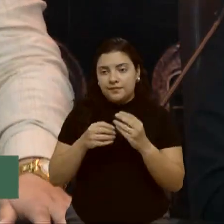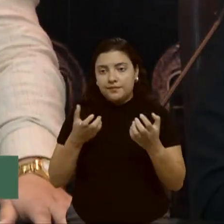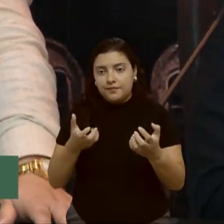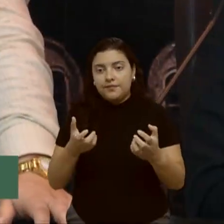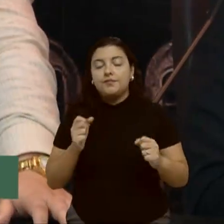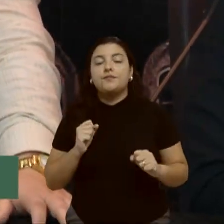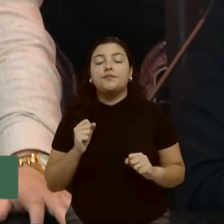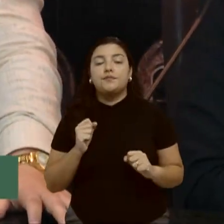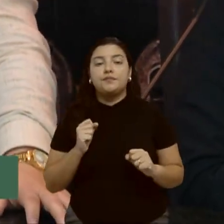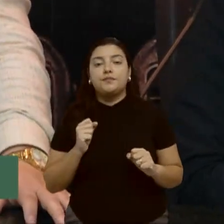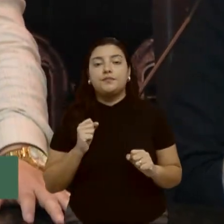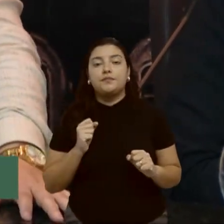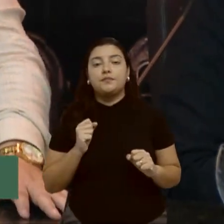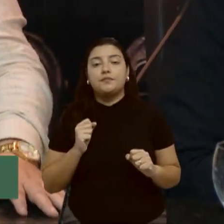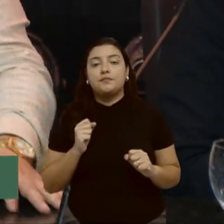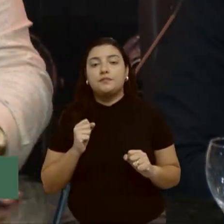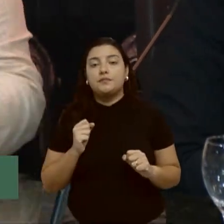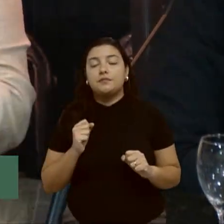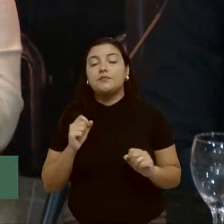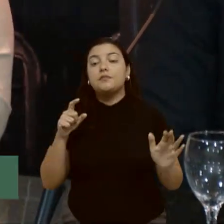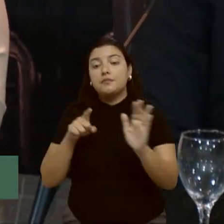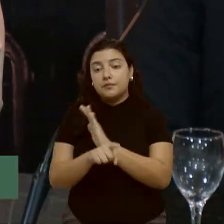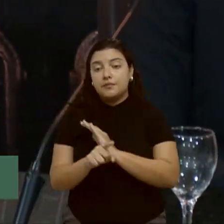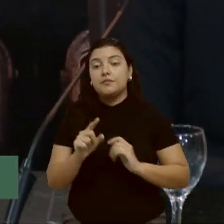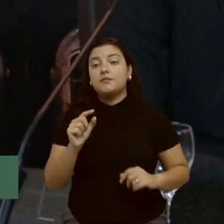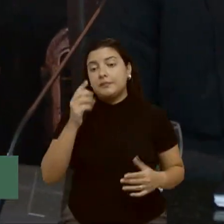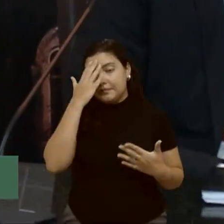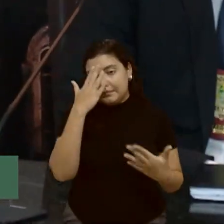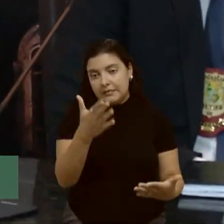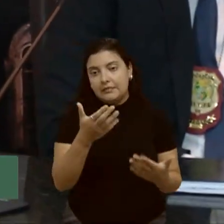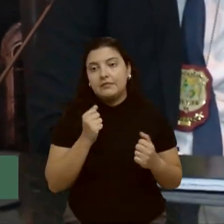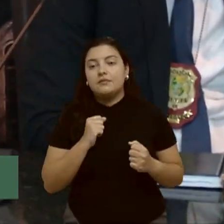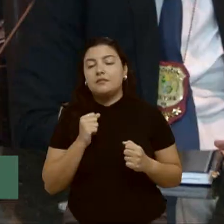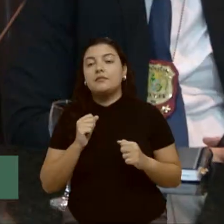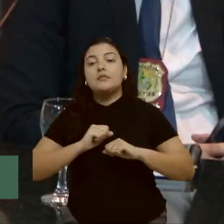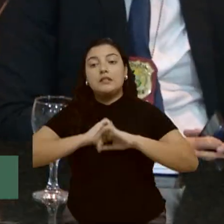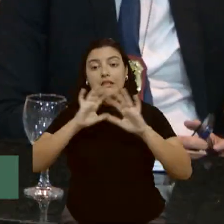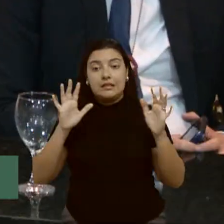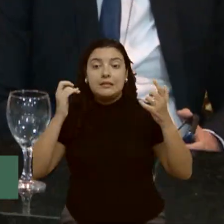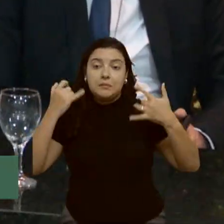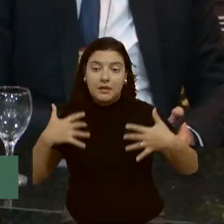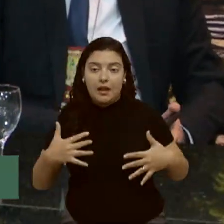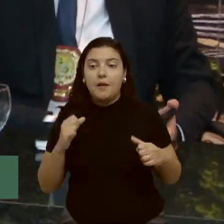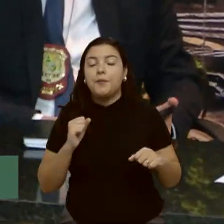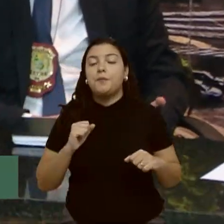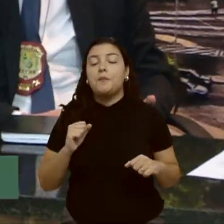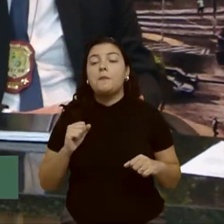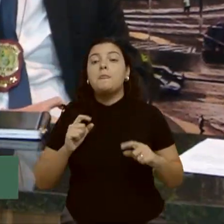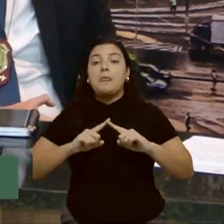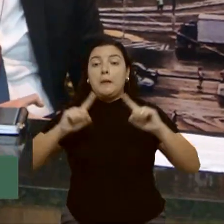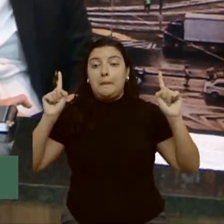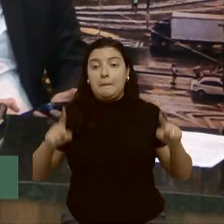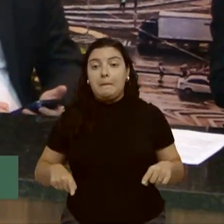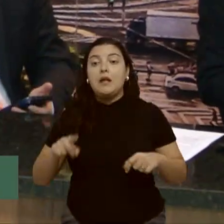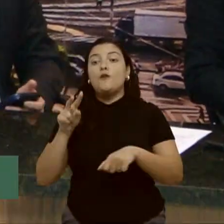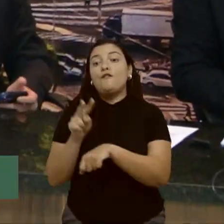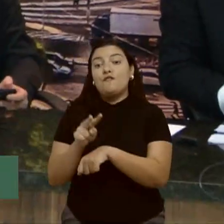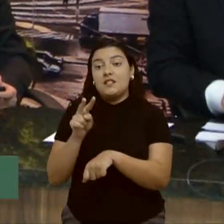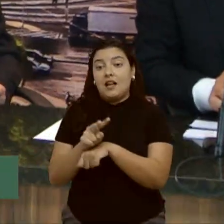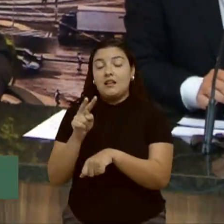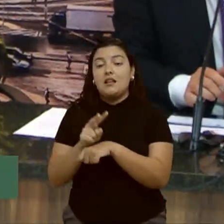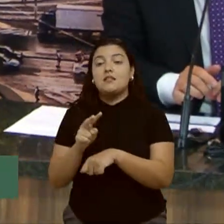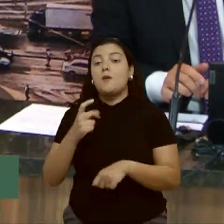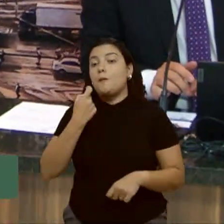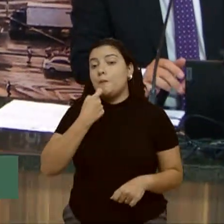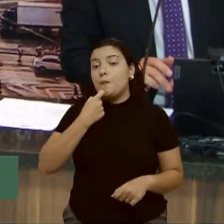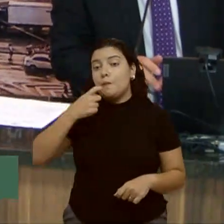complemento a pergunta do colega e agradecer a pergunta, né, para a gente poder explicar um pouco do nosso trabalho. Que esse plano de fiscalização da Black Friday, né, uma